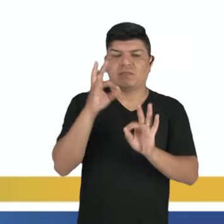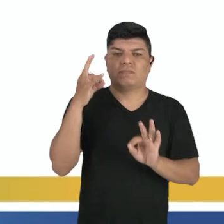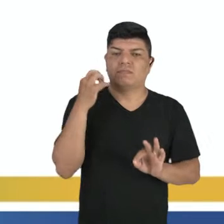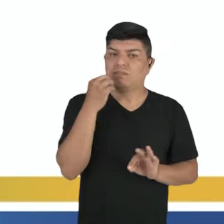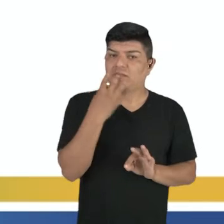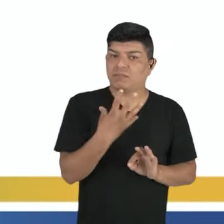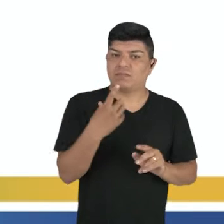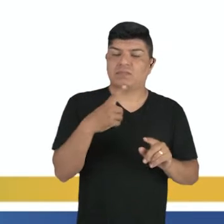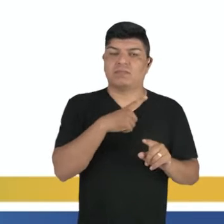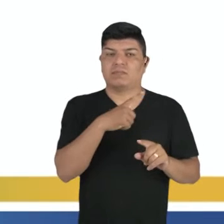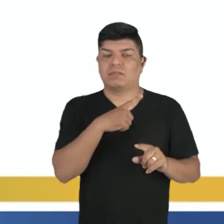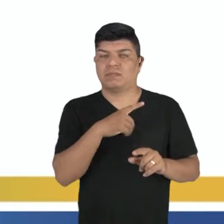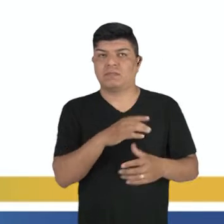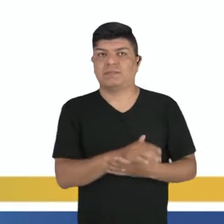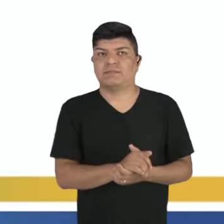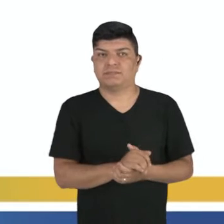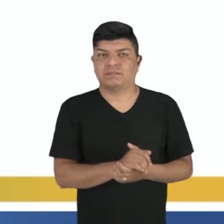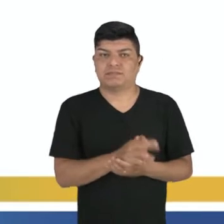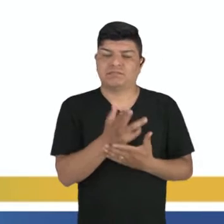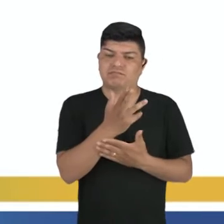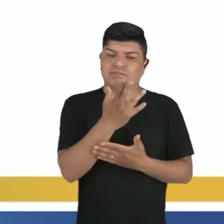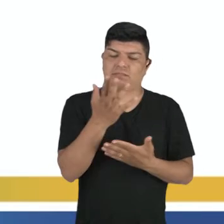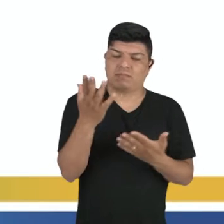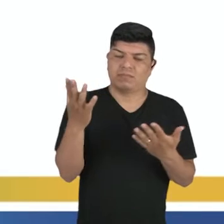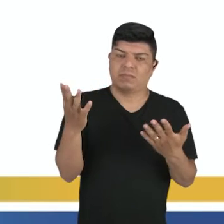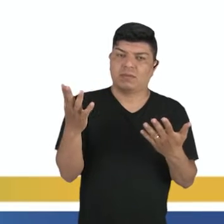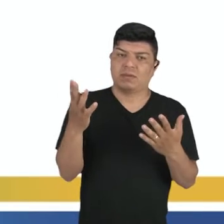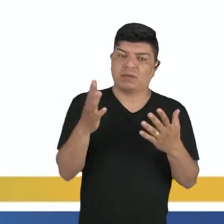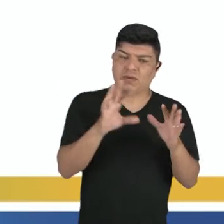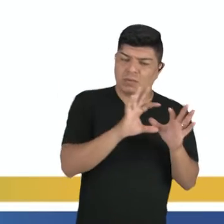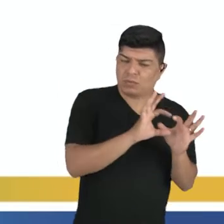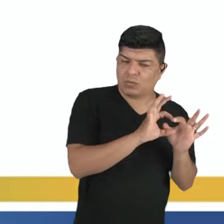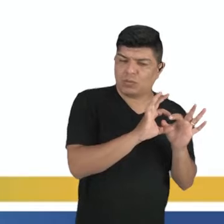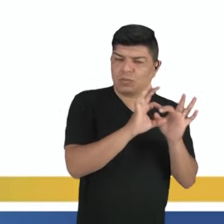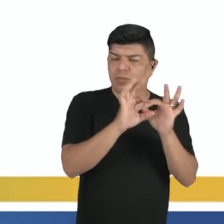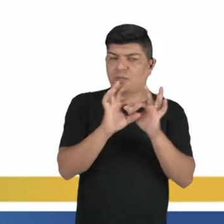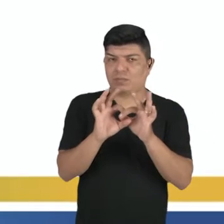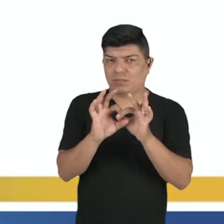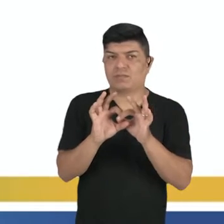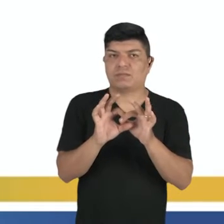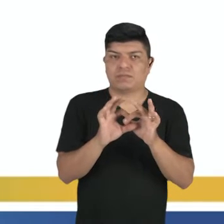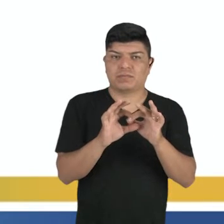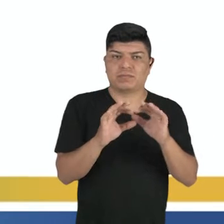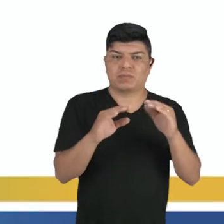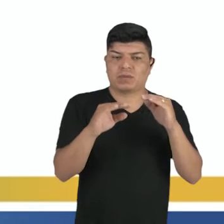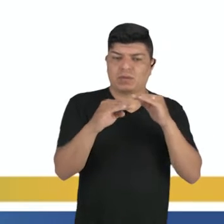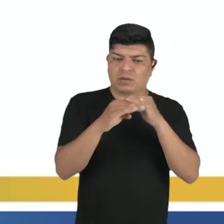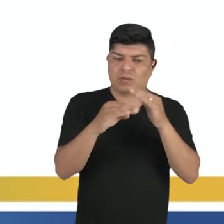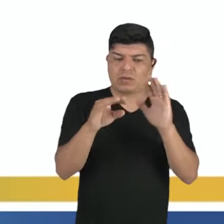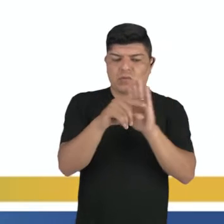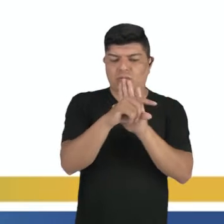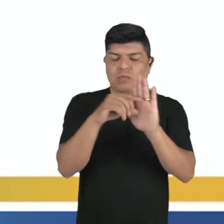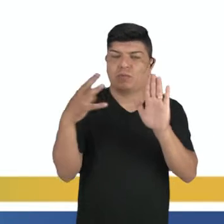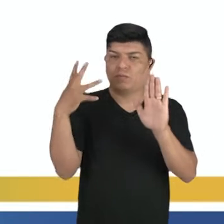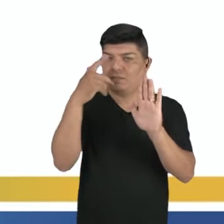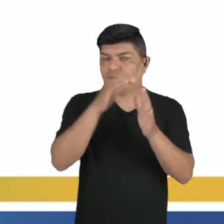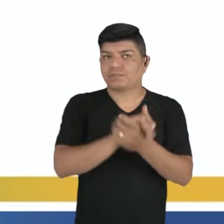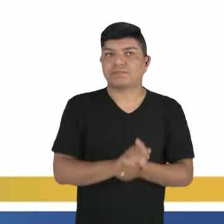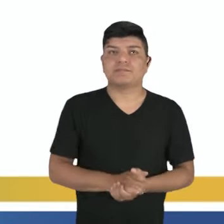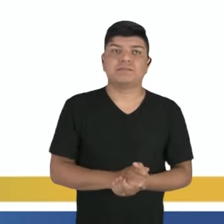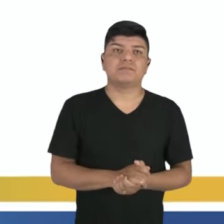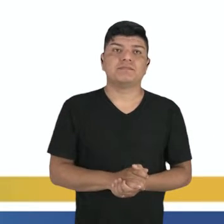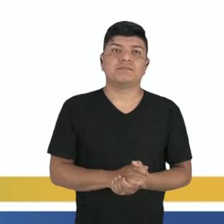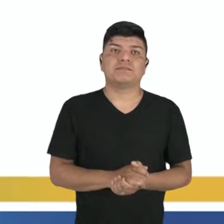você possa ter um desenho, né? Vamos dizer, um desenho, que ele fique assimétrico no papel. E,